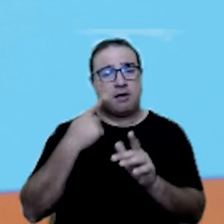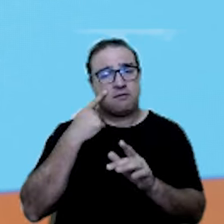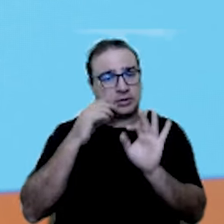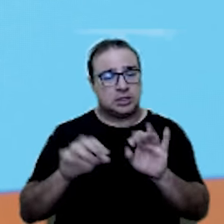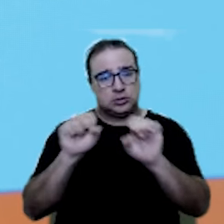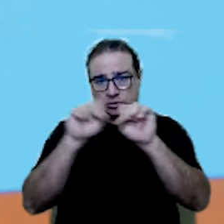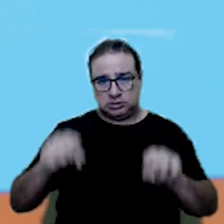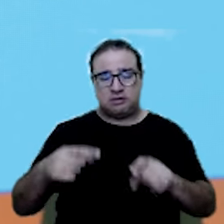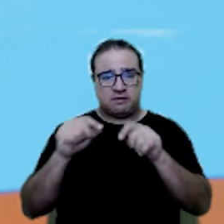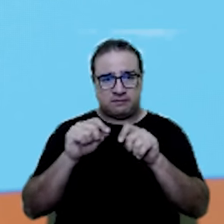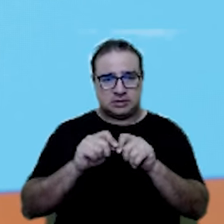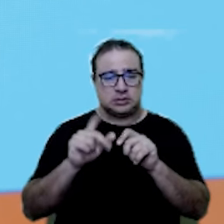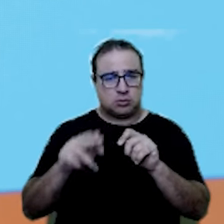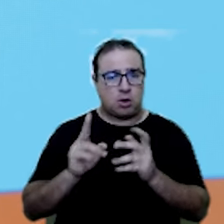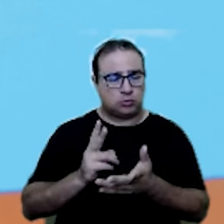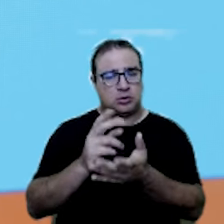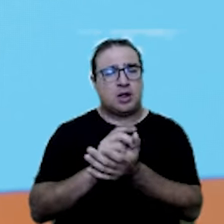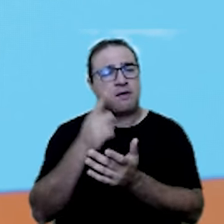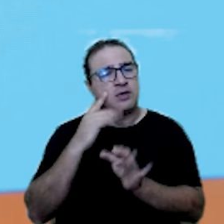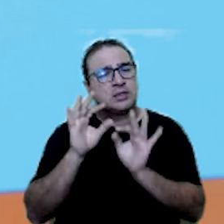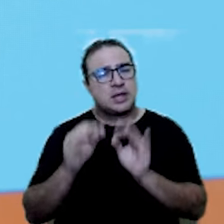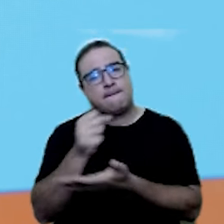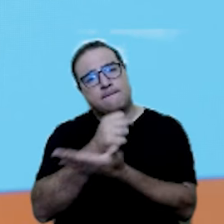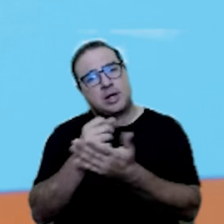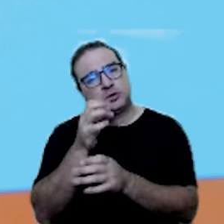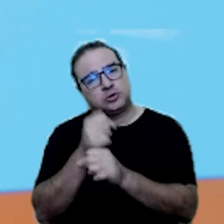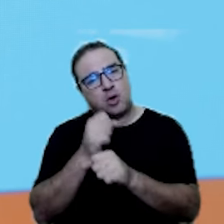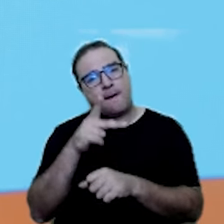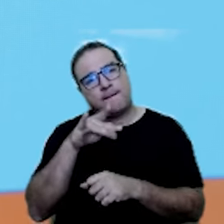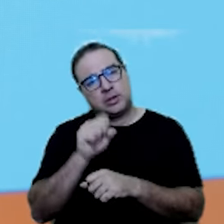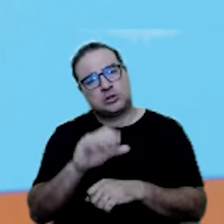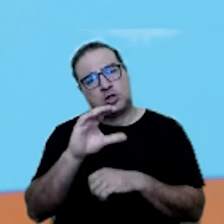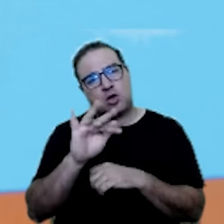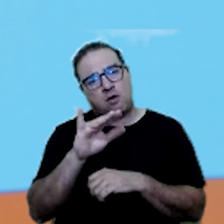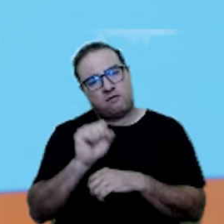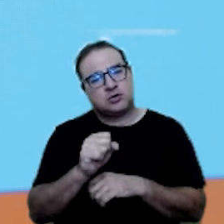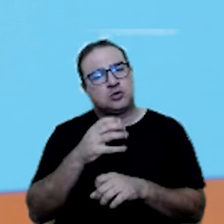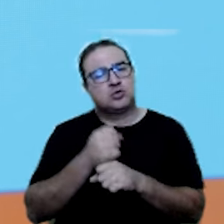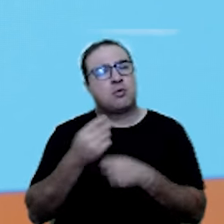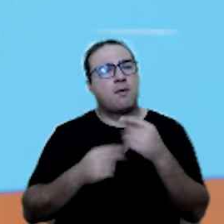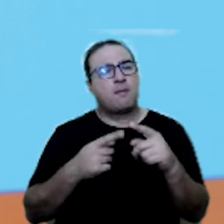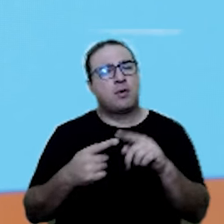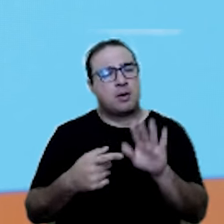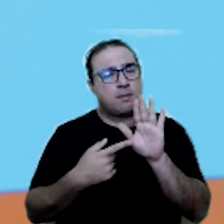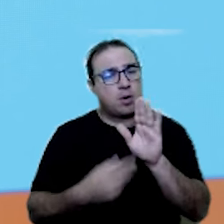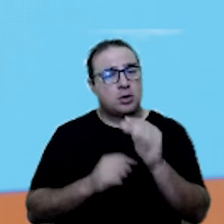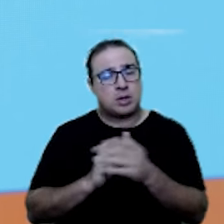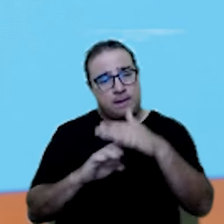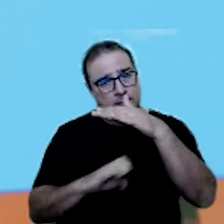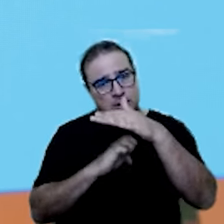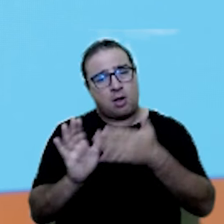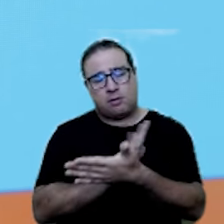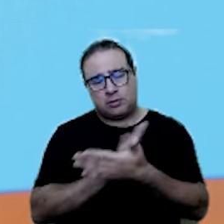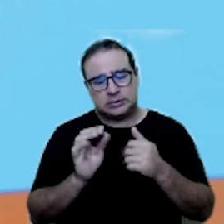essa observação no sistema que ele tá fazendo isso tem que verificar a base de cálculo do PIS cofins Qual o cálculo exato porque determinado tipo